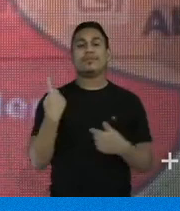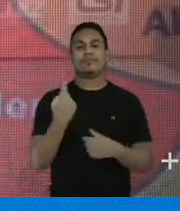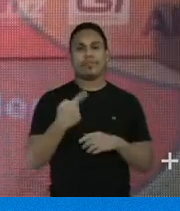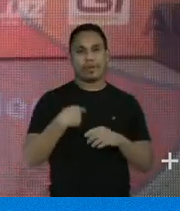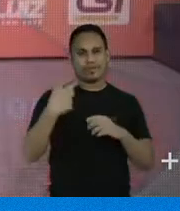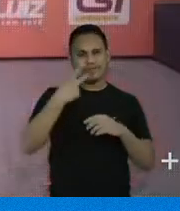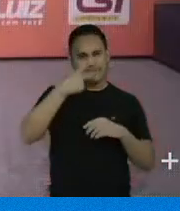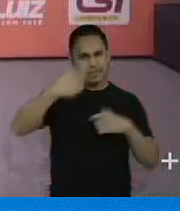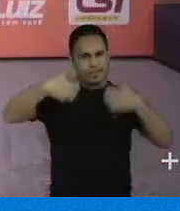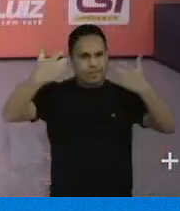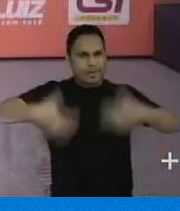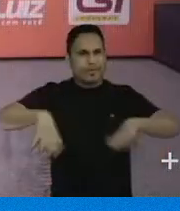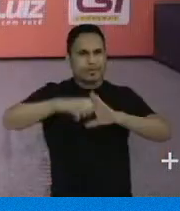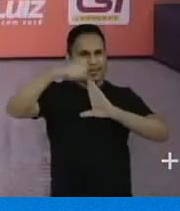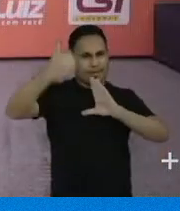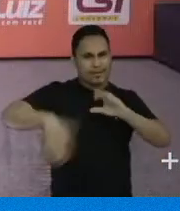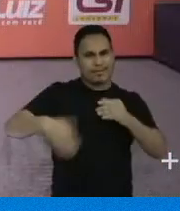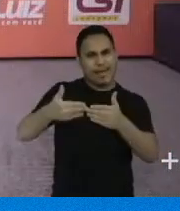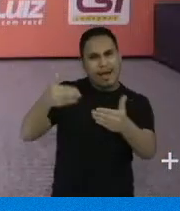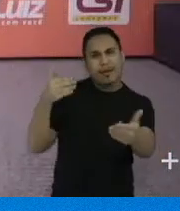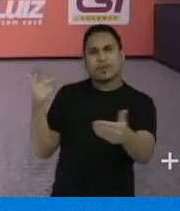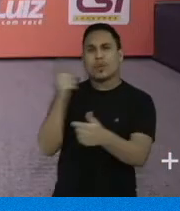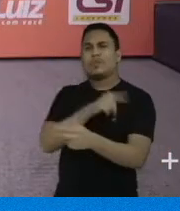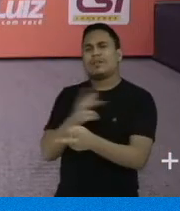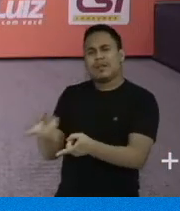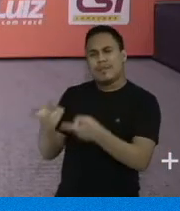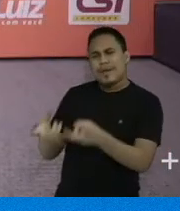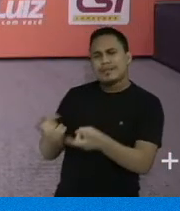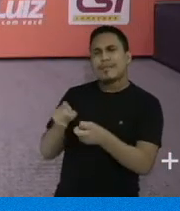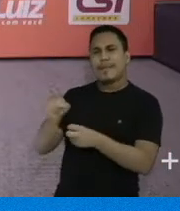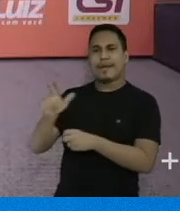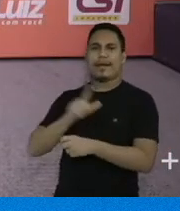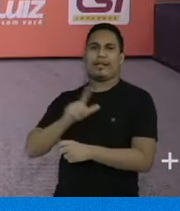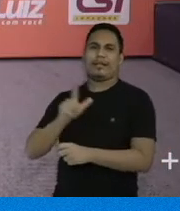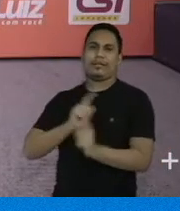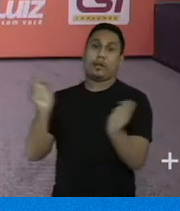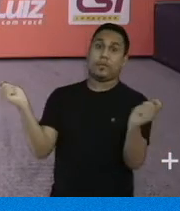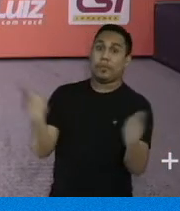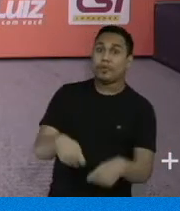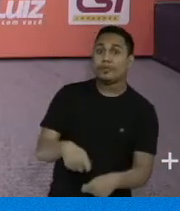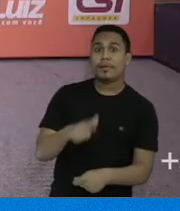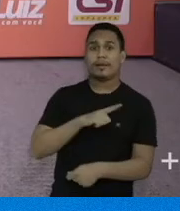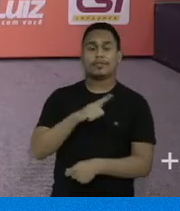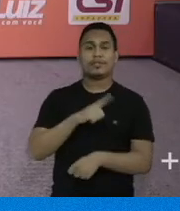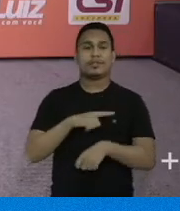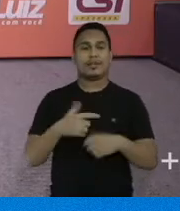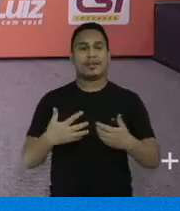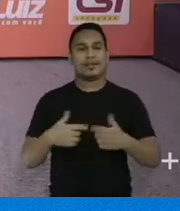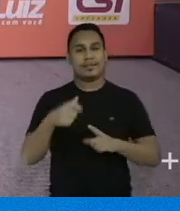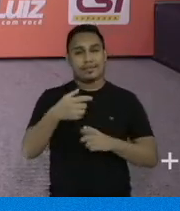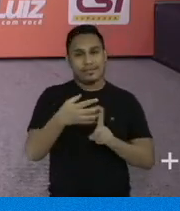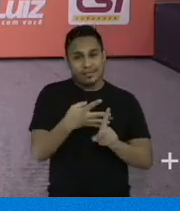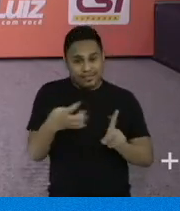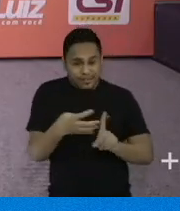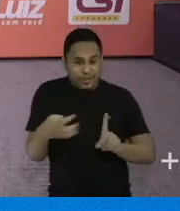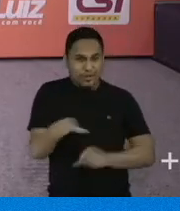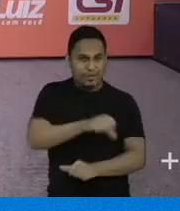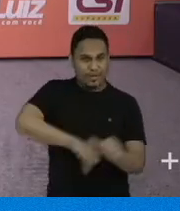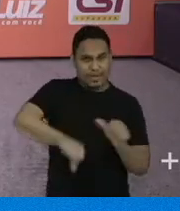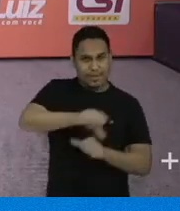nós conseguimos identificar pessoas com o diagnóstico de síndrome metabólica, e a gente tratando e cuidando,